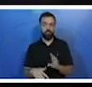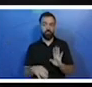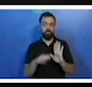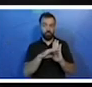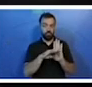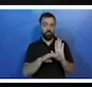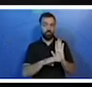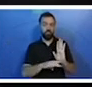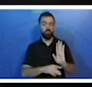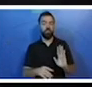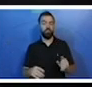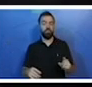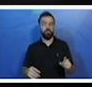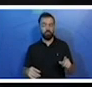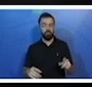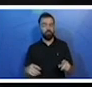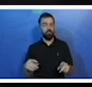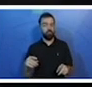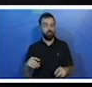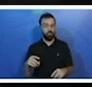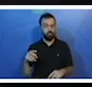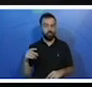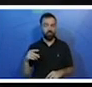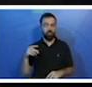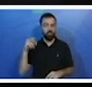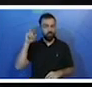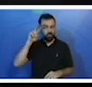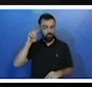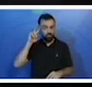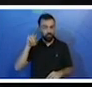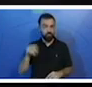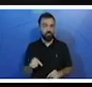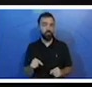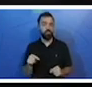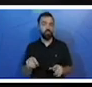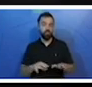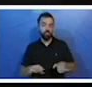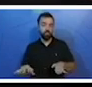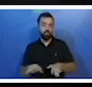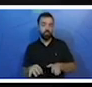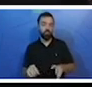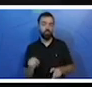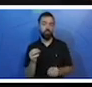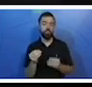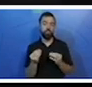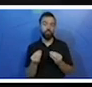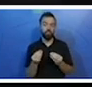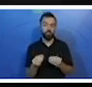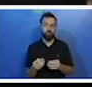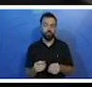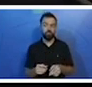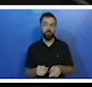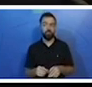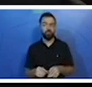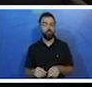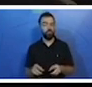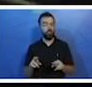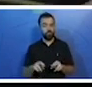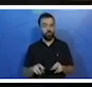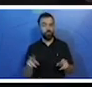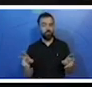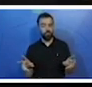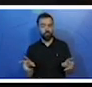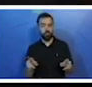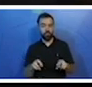da história da bicicleta, né? O que é o andar de bicicleta. Andar de bicicleta versus ciclismo, existe alguma